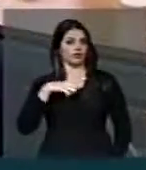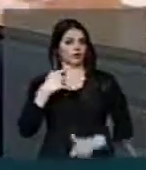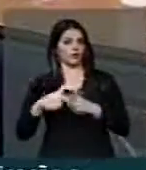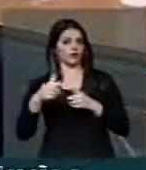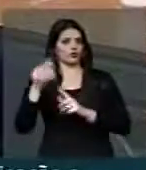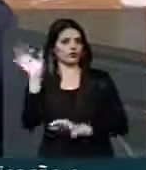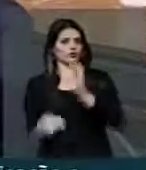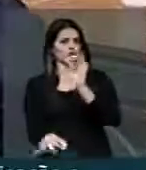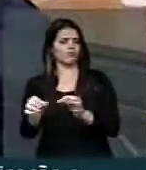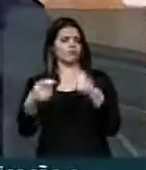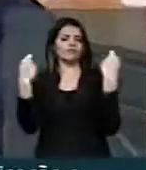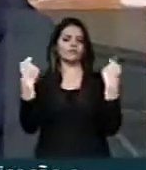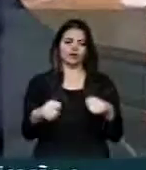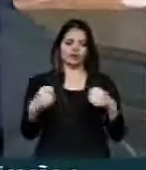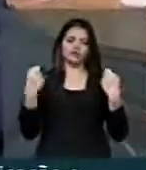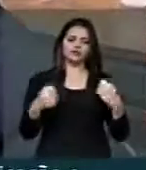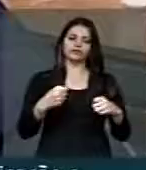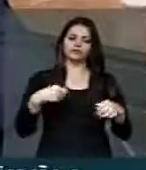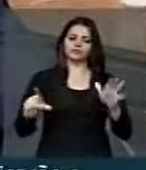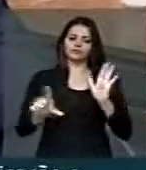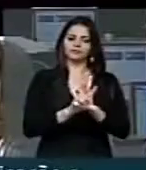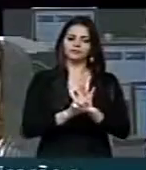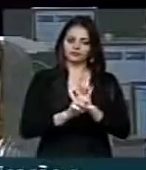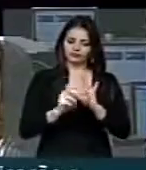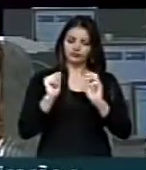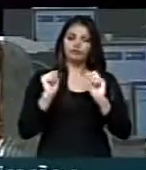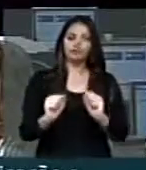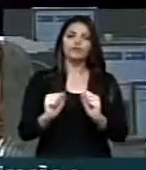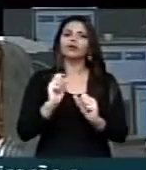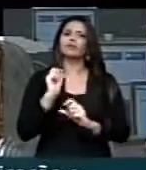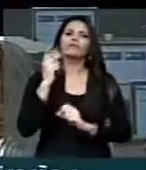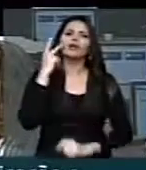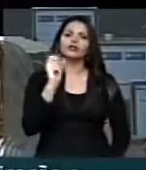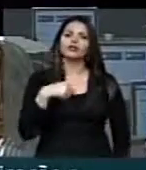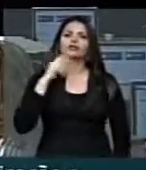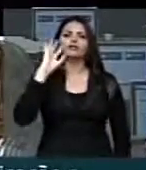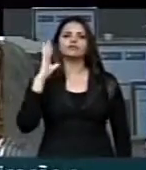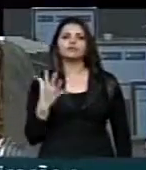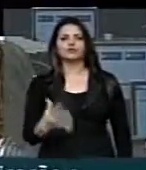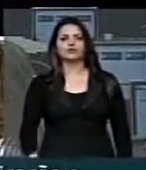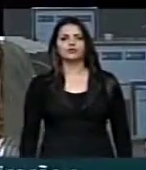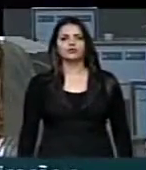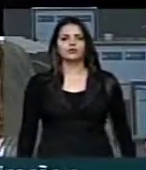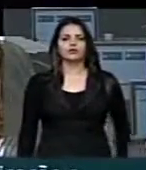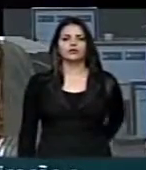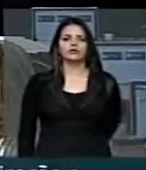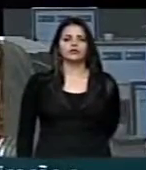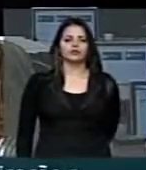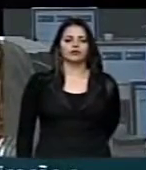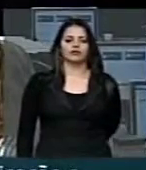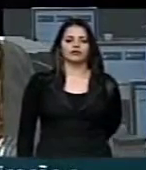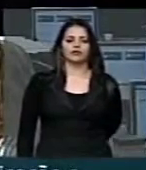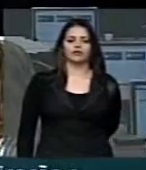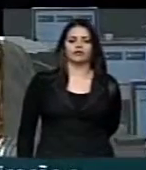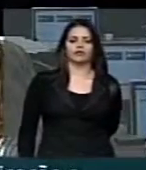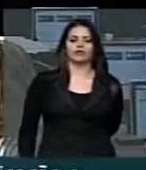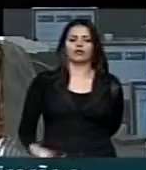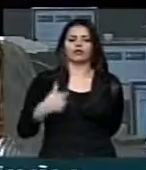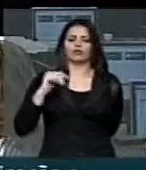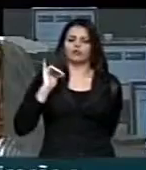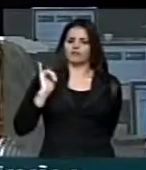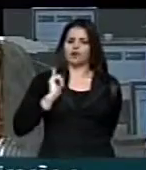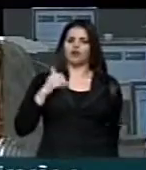justiça precisa de lei para poder decidir de uma forma isonômica,